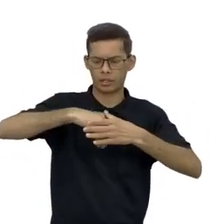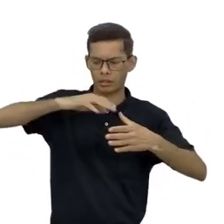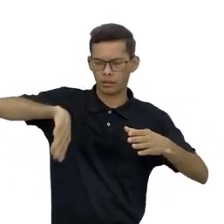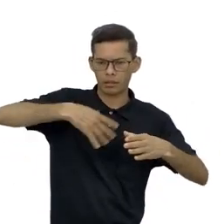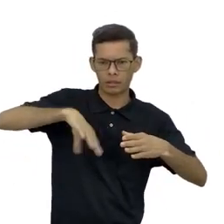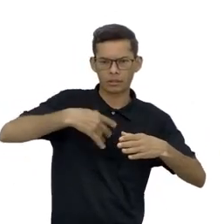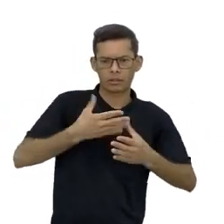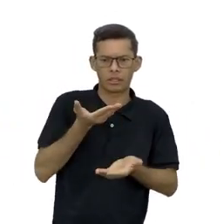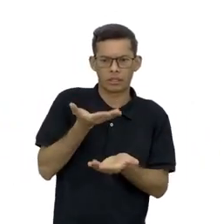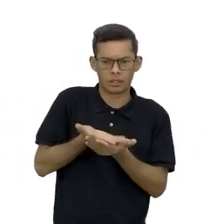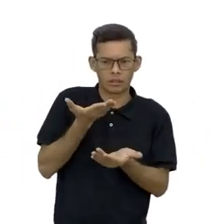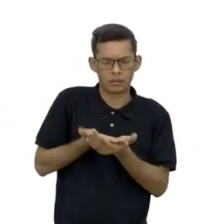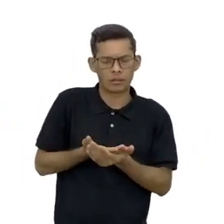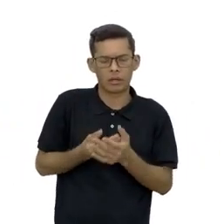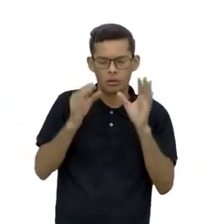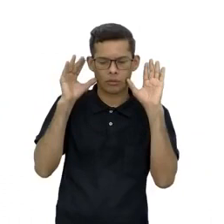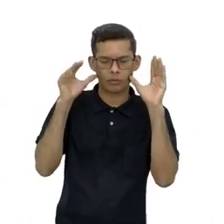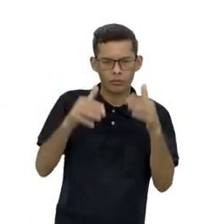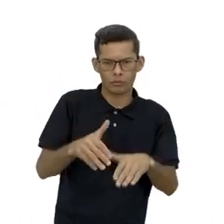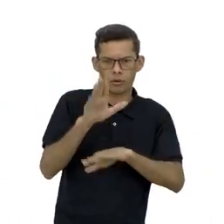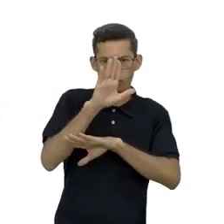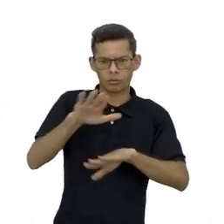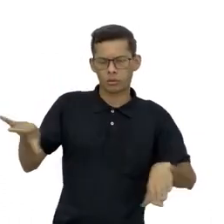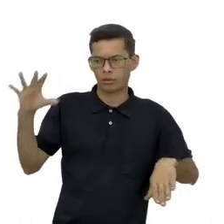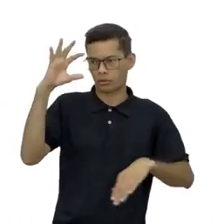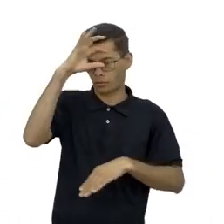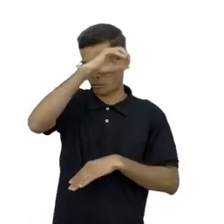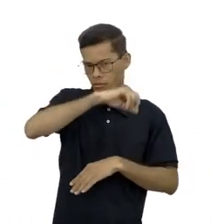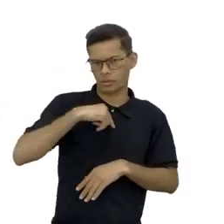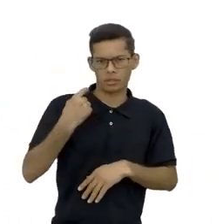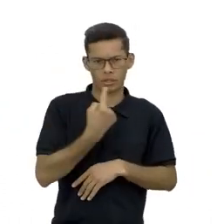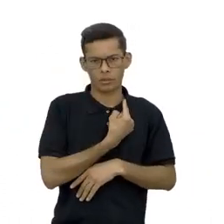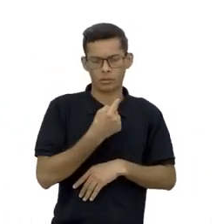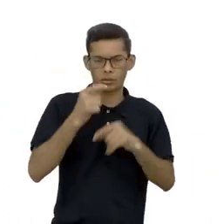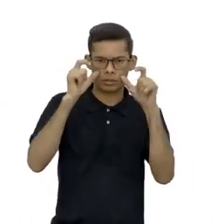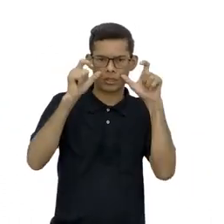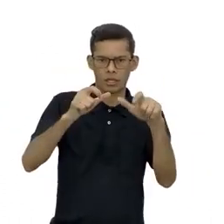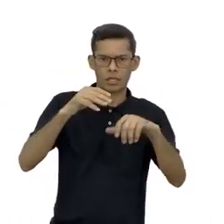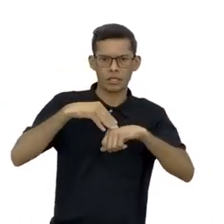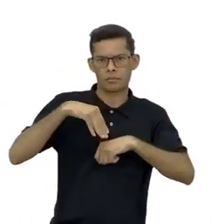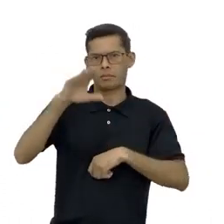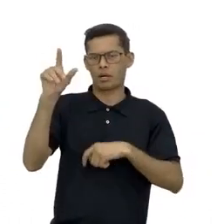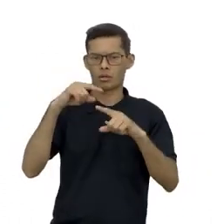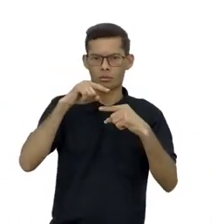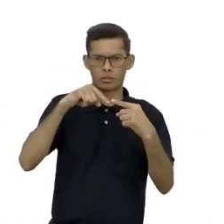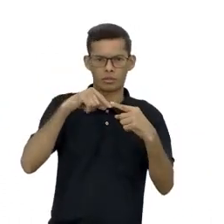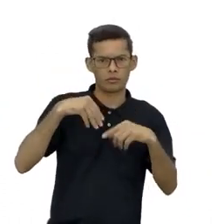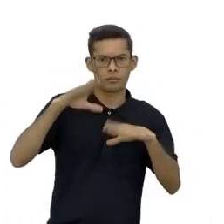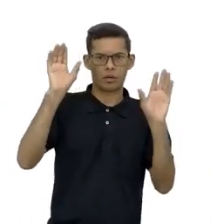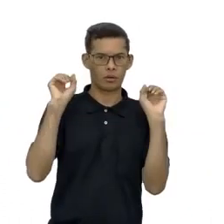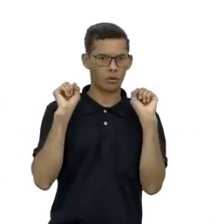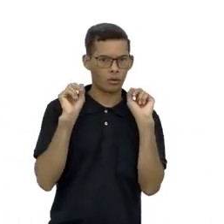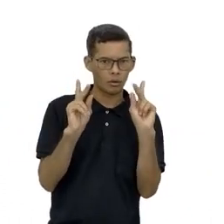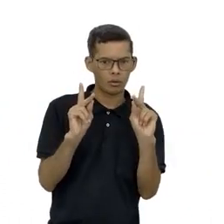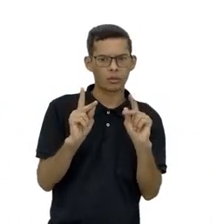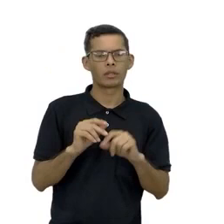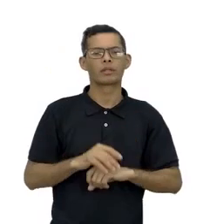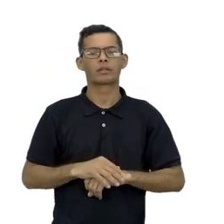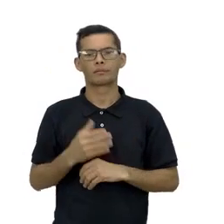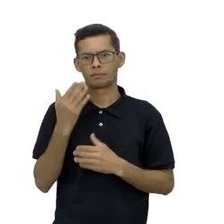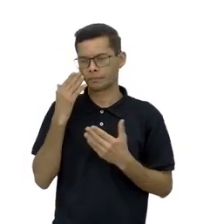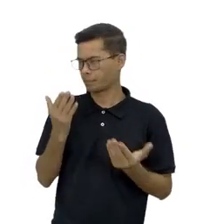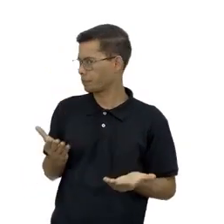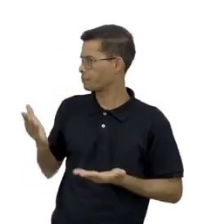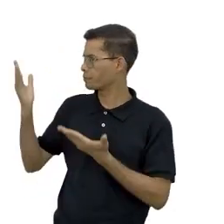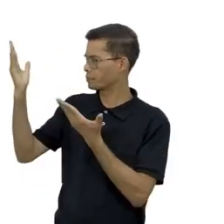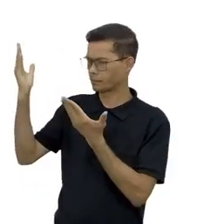a aprendizagem dos nossos estudantes, que é o nosso bem maior, o nosso objetivo maior. Como sempre, por fim,